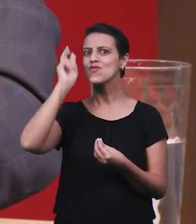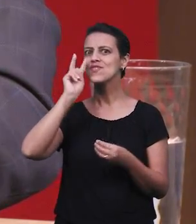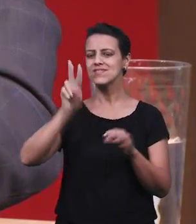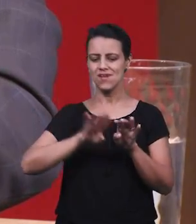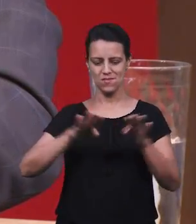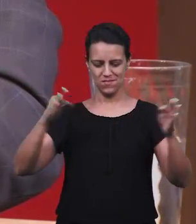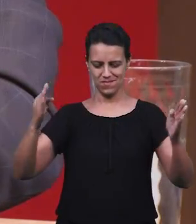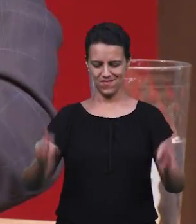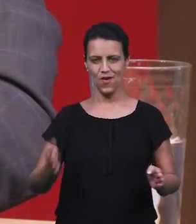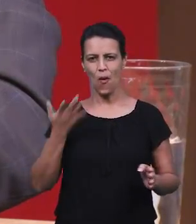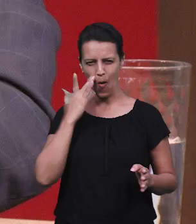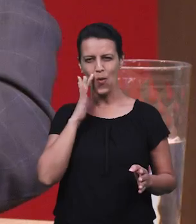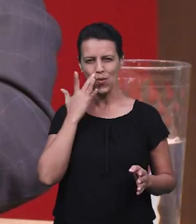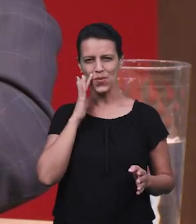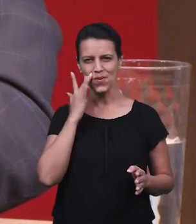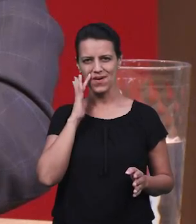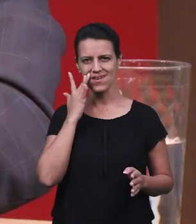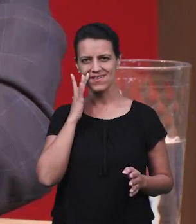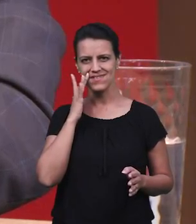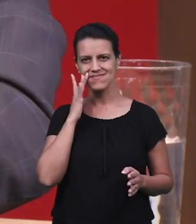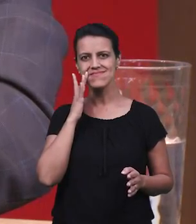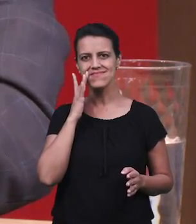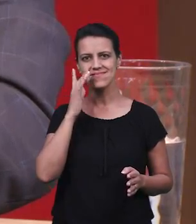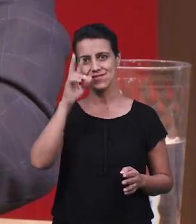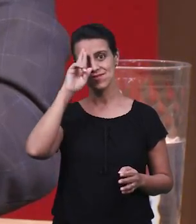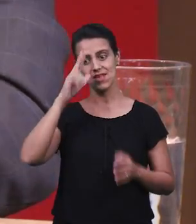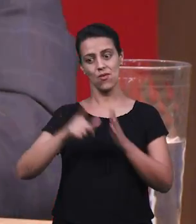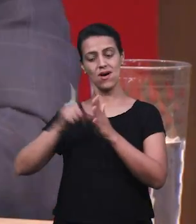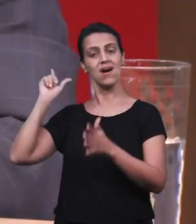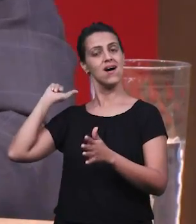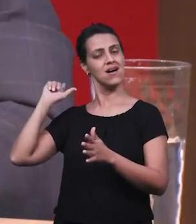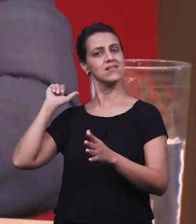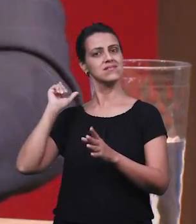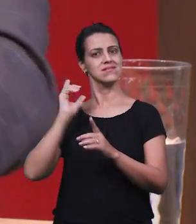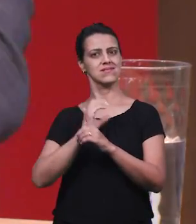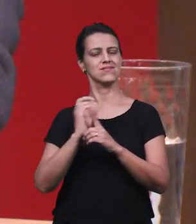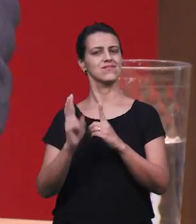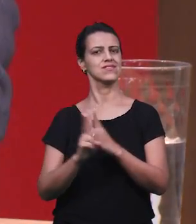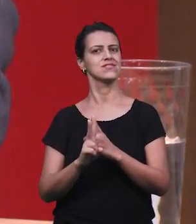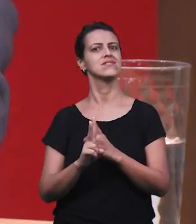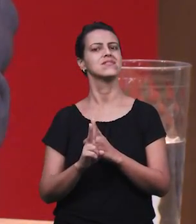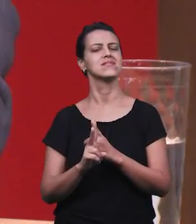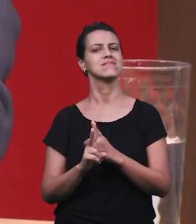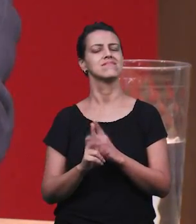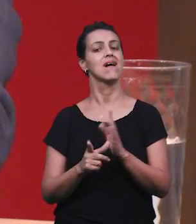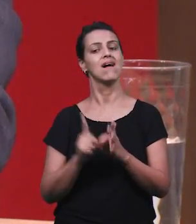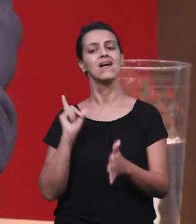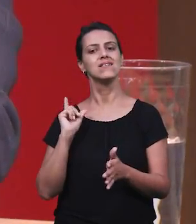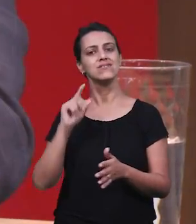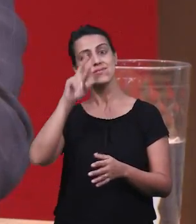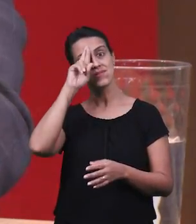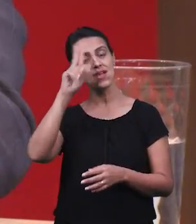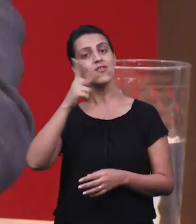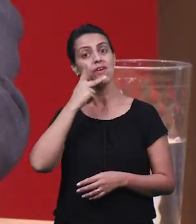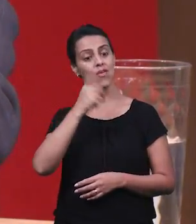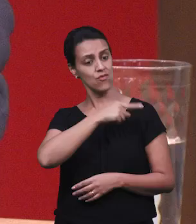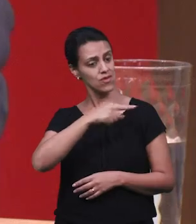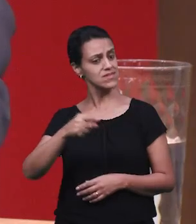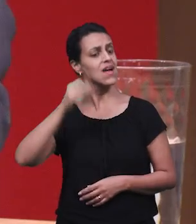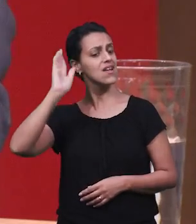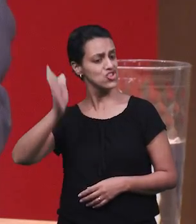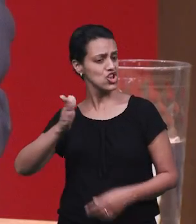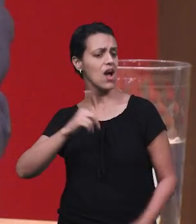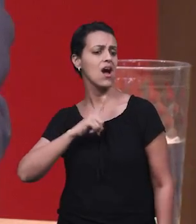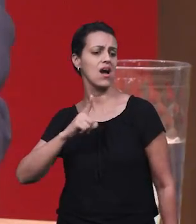do púlpito de ouro, que o senhor tinha dado na vigília, quando nós íamos partir para a obra no exterior. O senhor disse: a